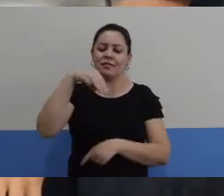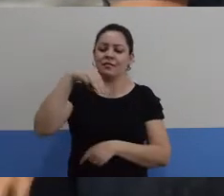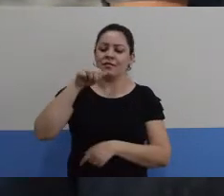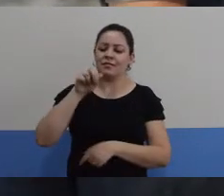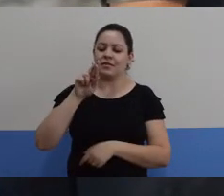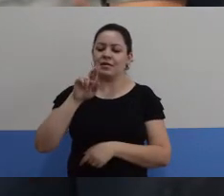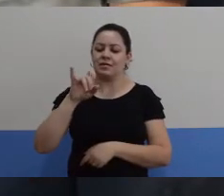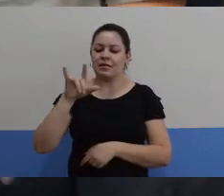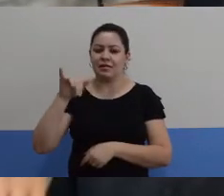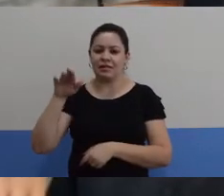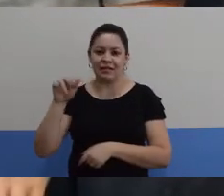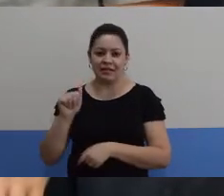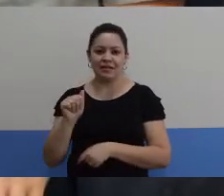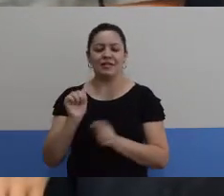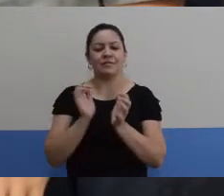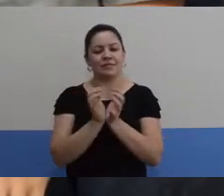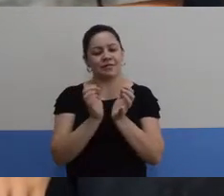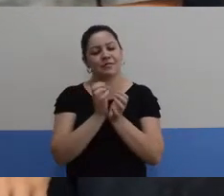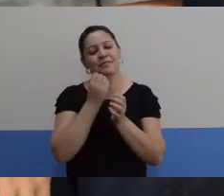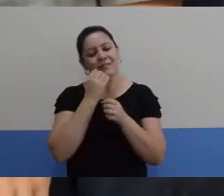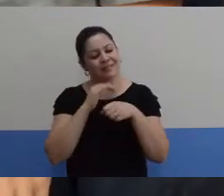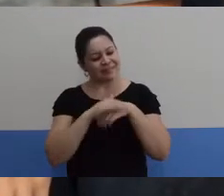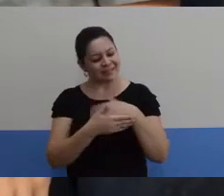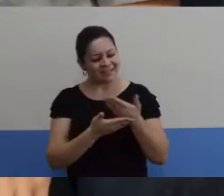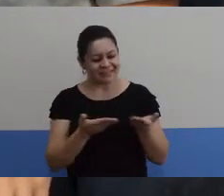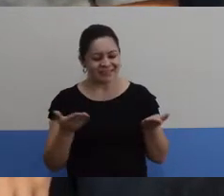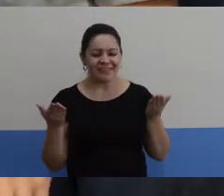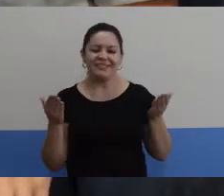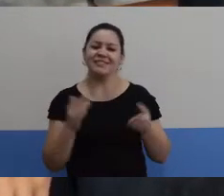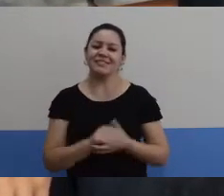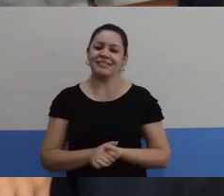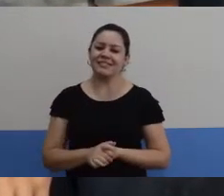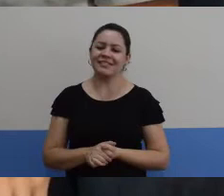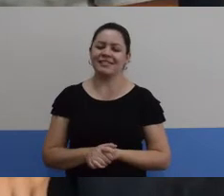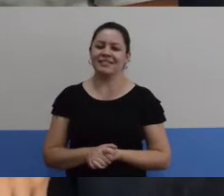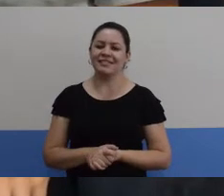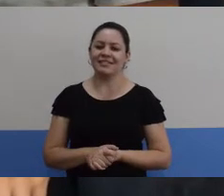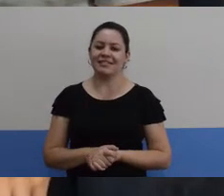que também participa conosco. Uma boa noite.